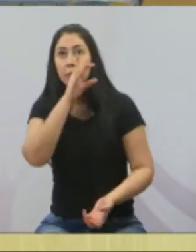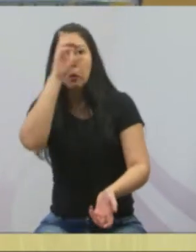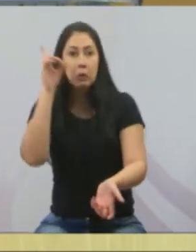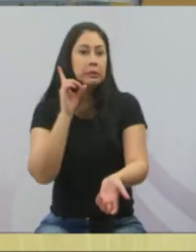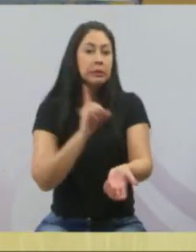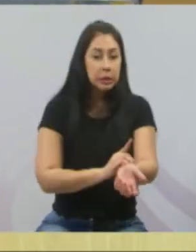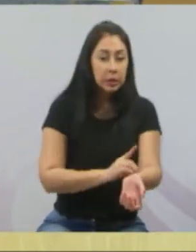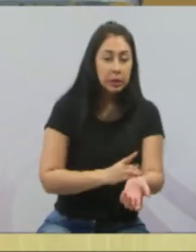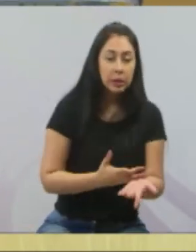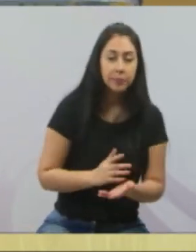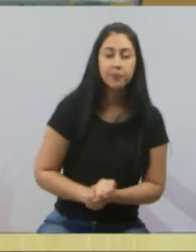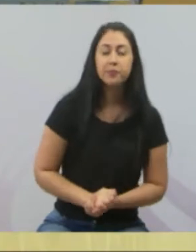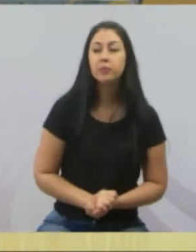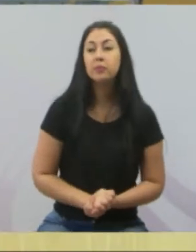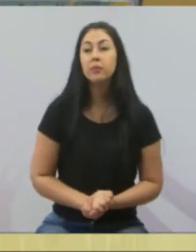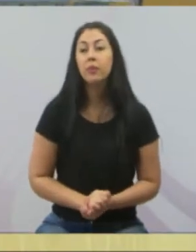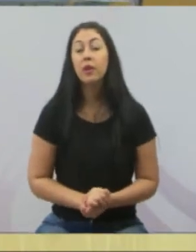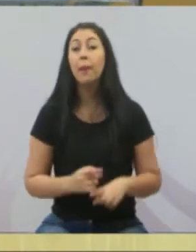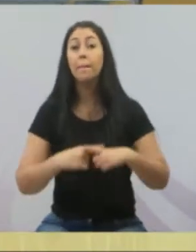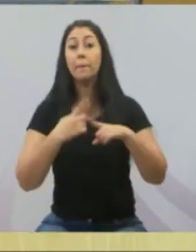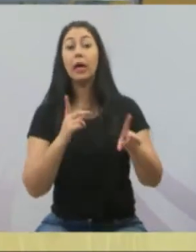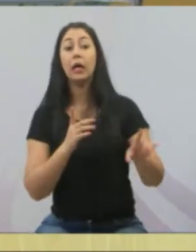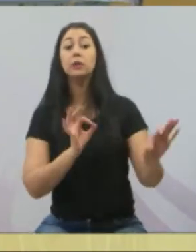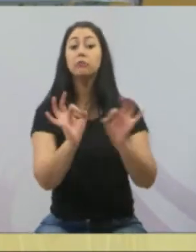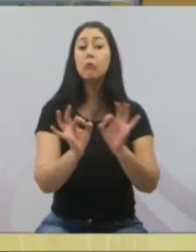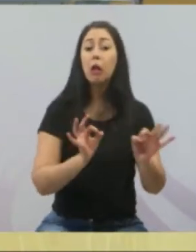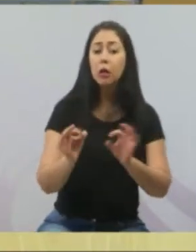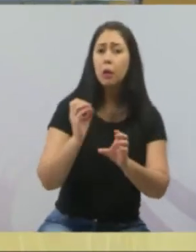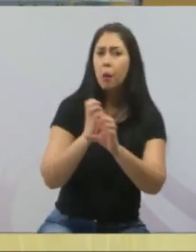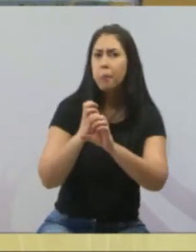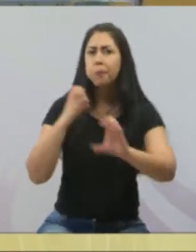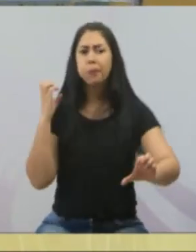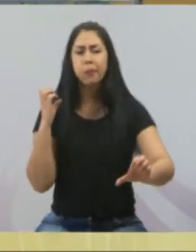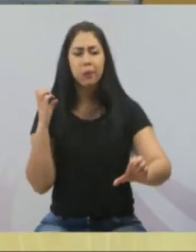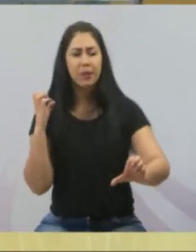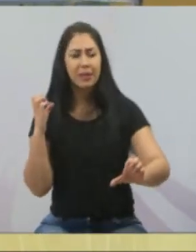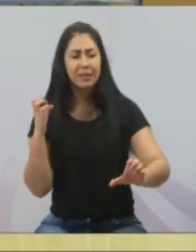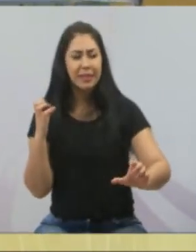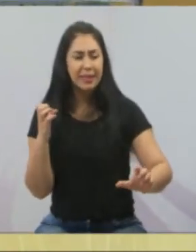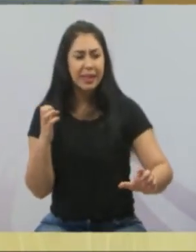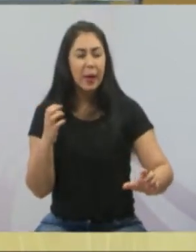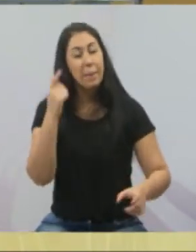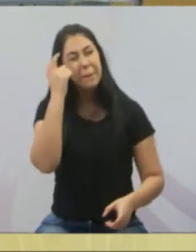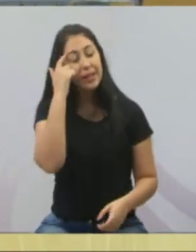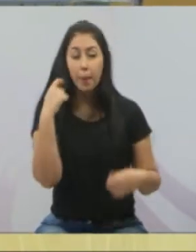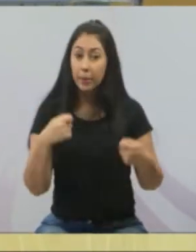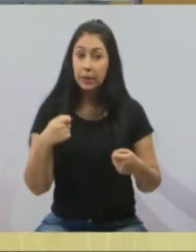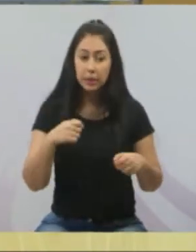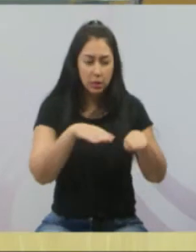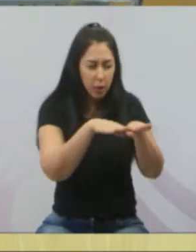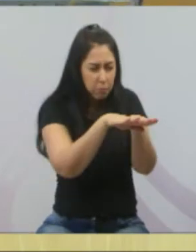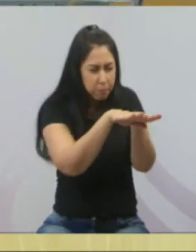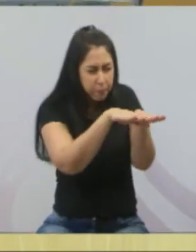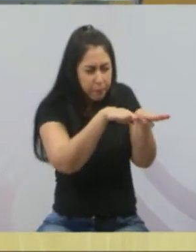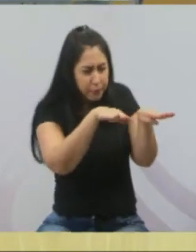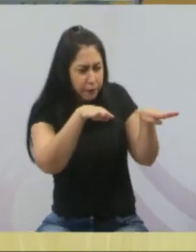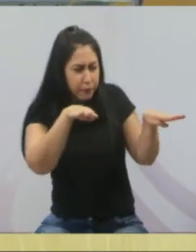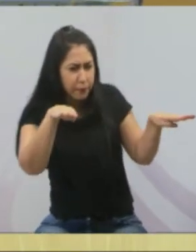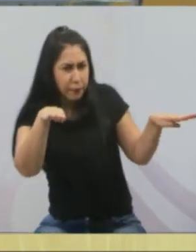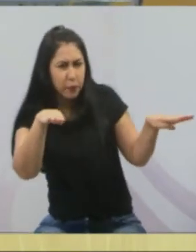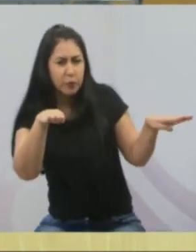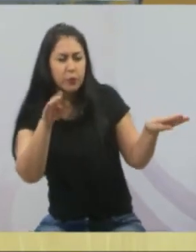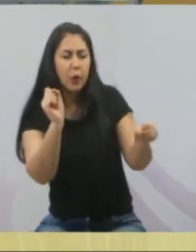transporte coletivo intermunicipal, de modo que seus veículos leves, médios ou pesados tenham registro em Jacareí. Visto que essa conceituada empresa leva o